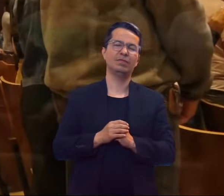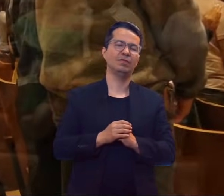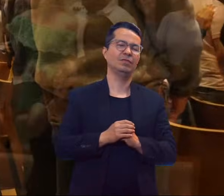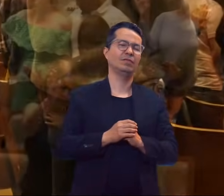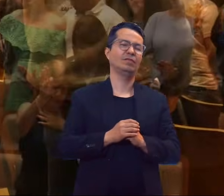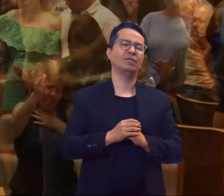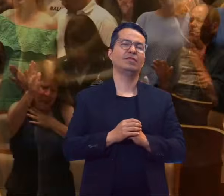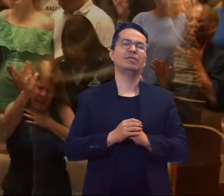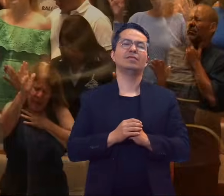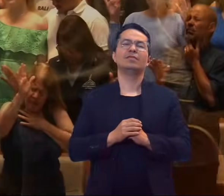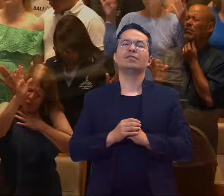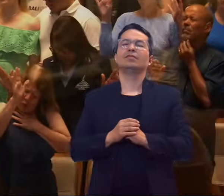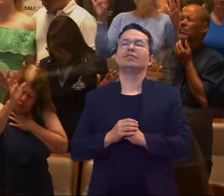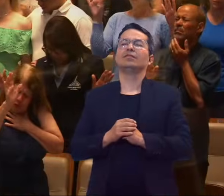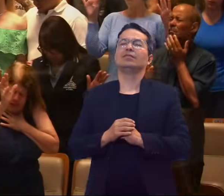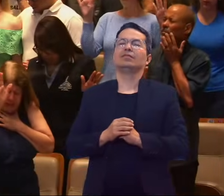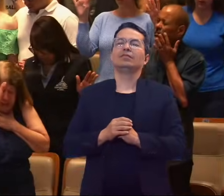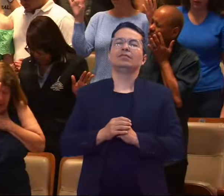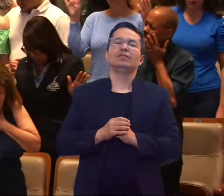Amém.